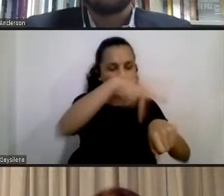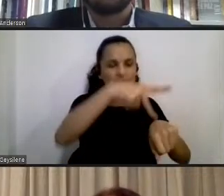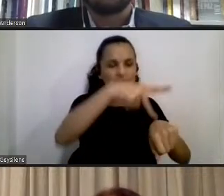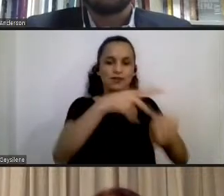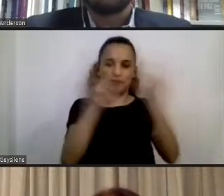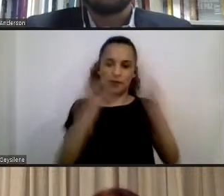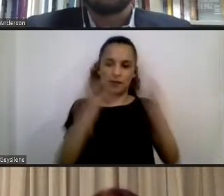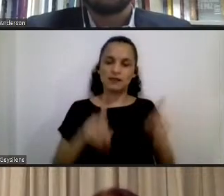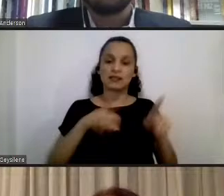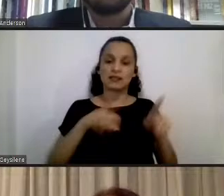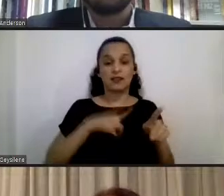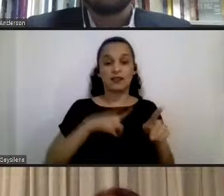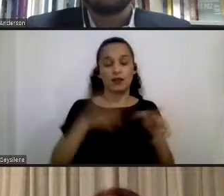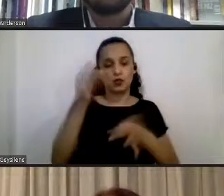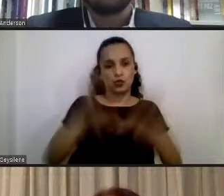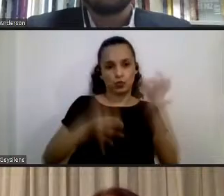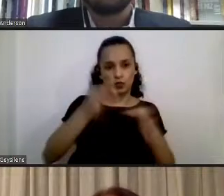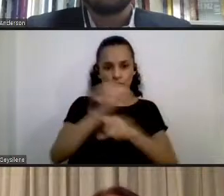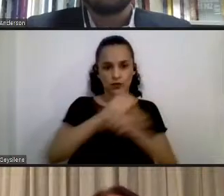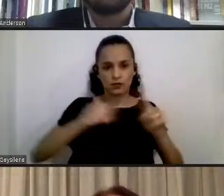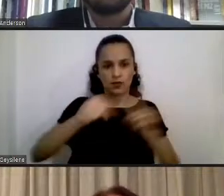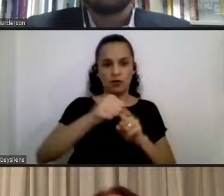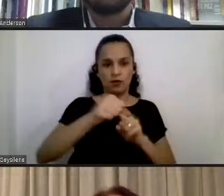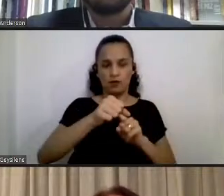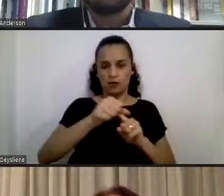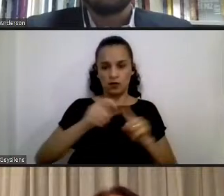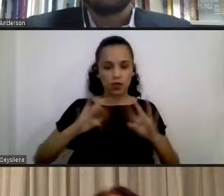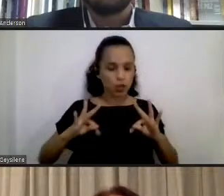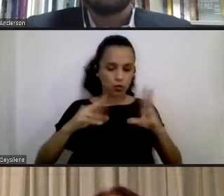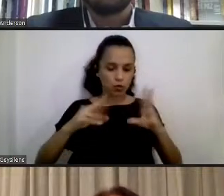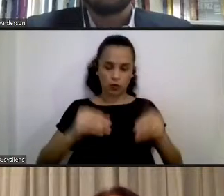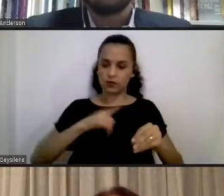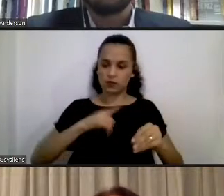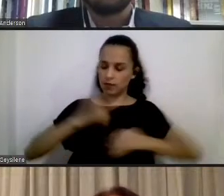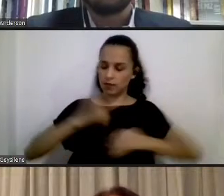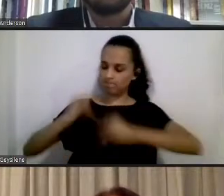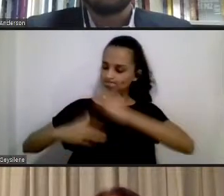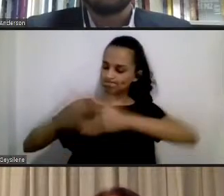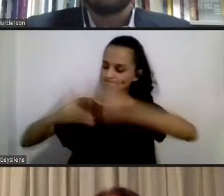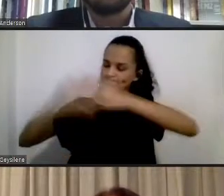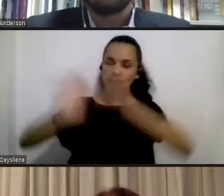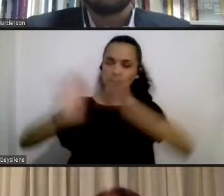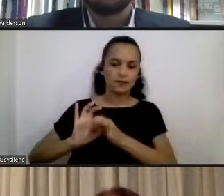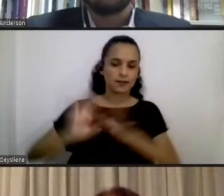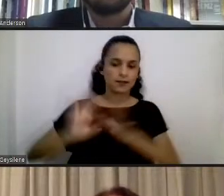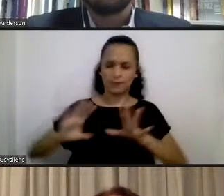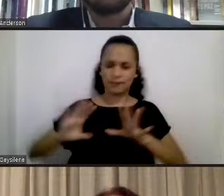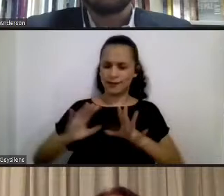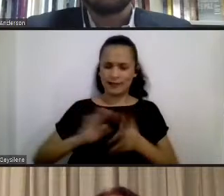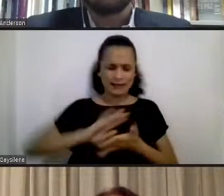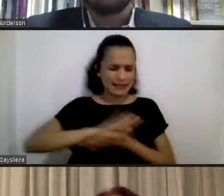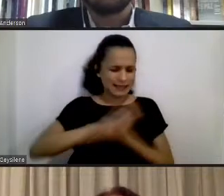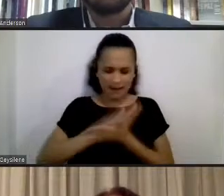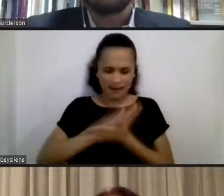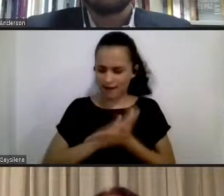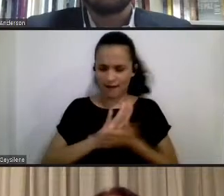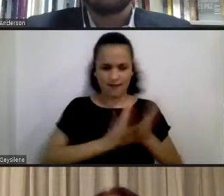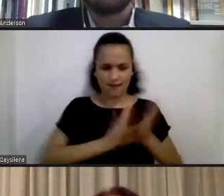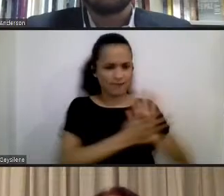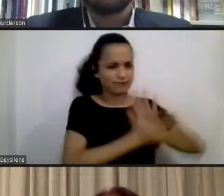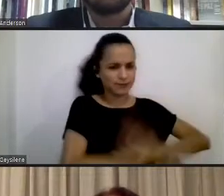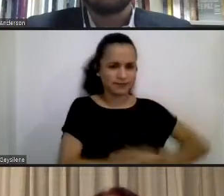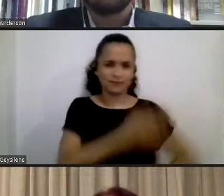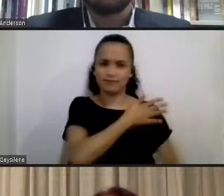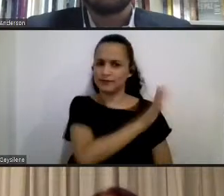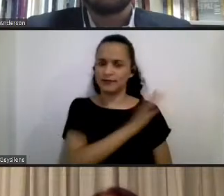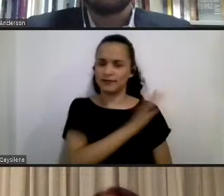humanos possam se desenvolver em toda a sua plenitude e livres de preconceitos de todos os tipos. Ao mesmo tempo em